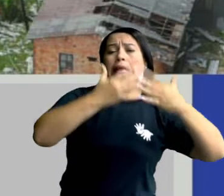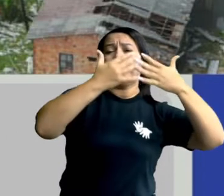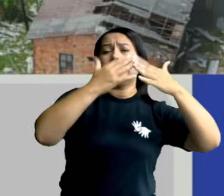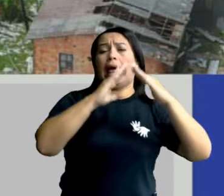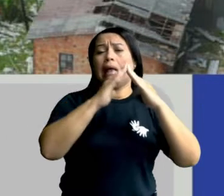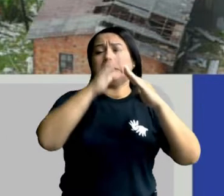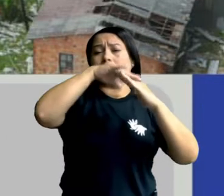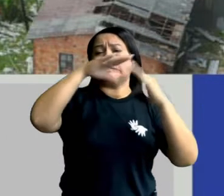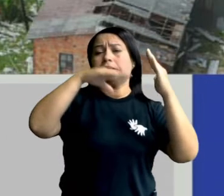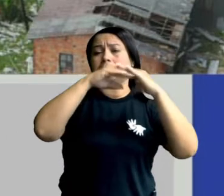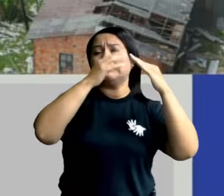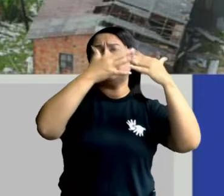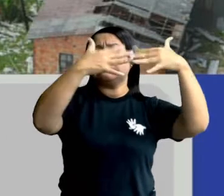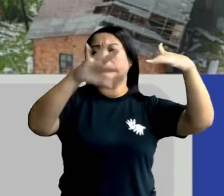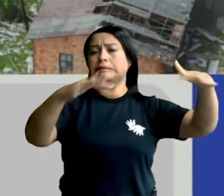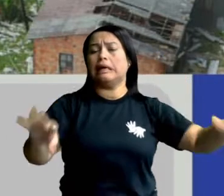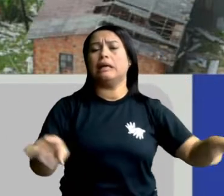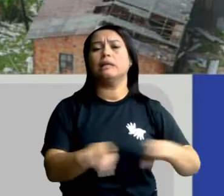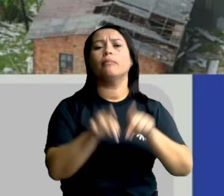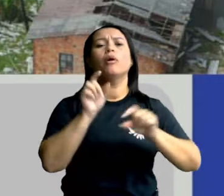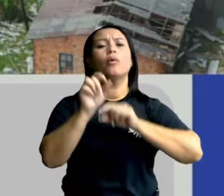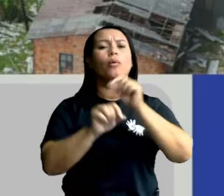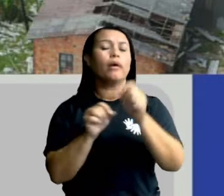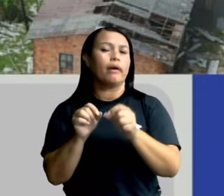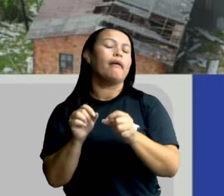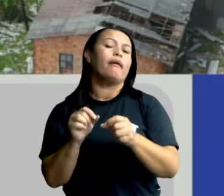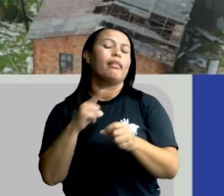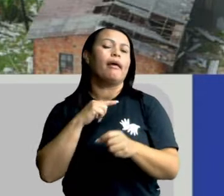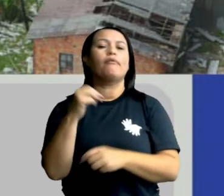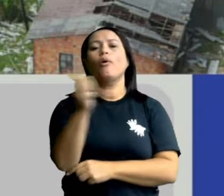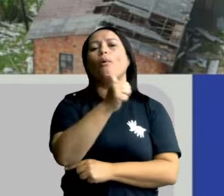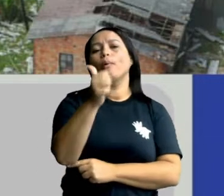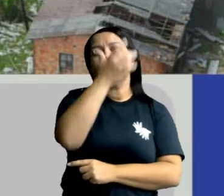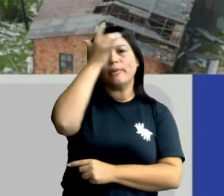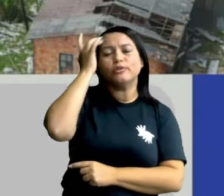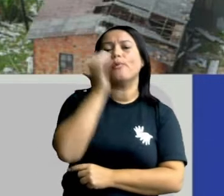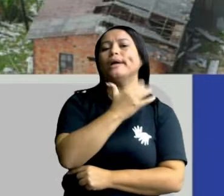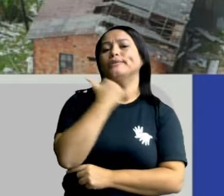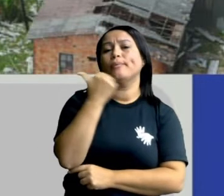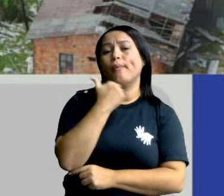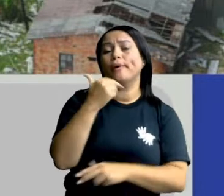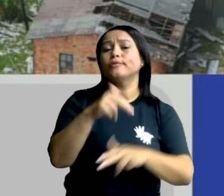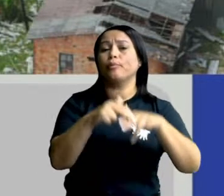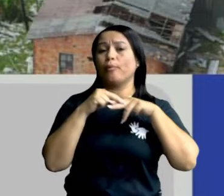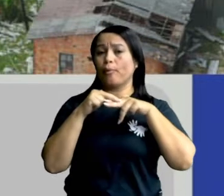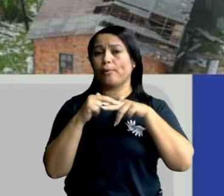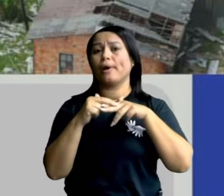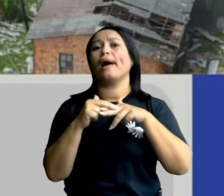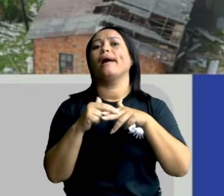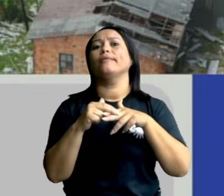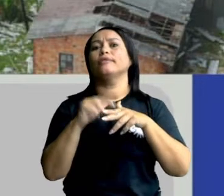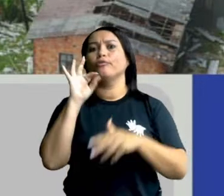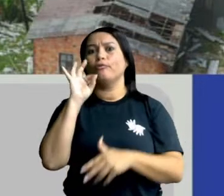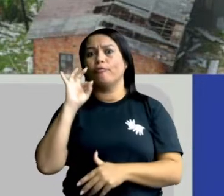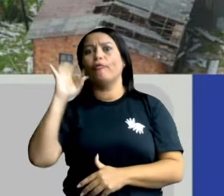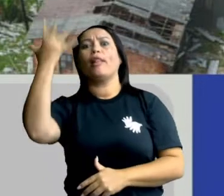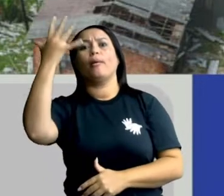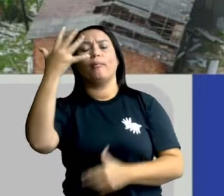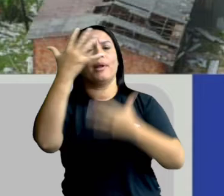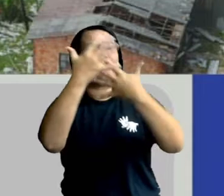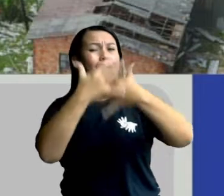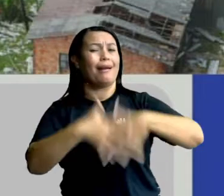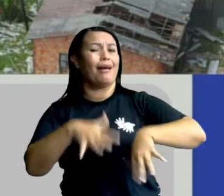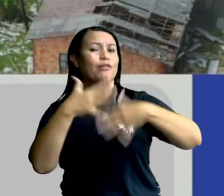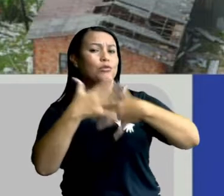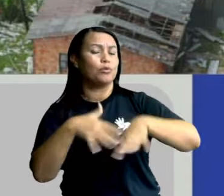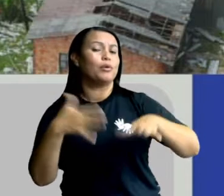que aconteceram na época, e sobretudo 11 mortes, né, ocorreram em decorrência desse fenômeno, né, natural que, como